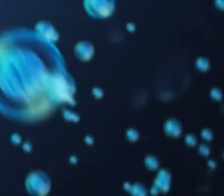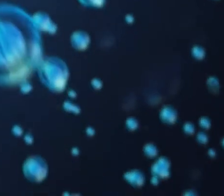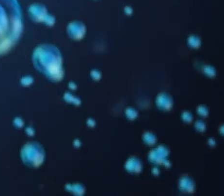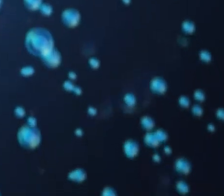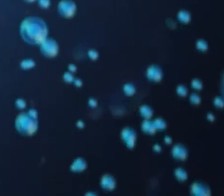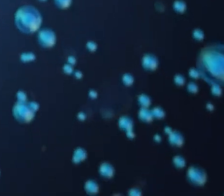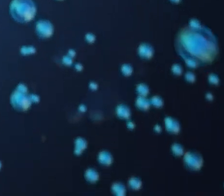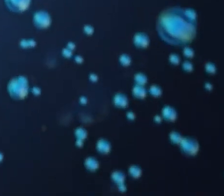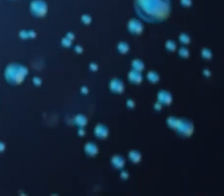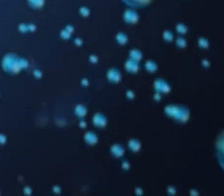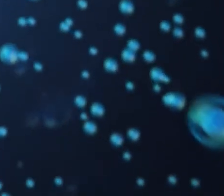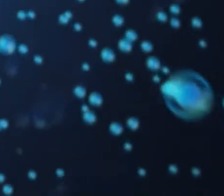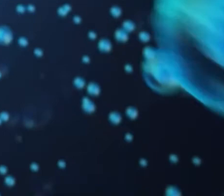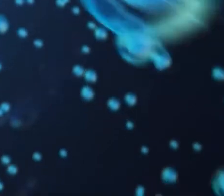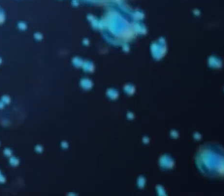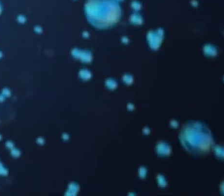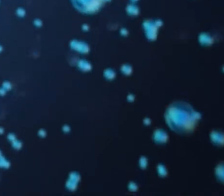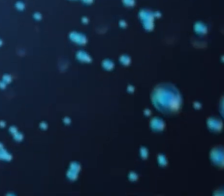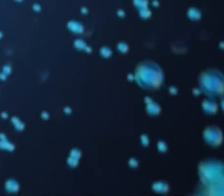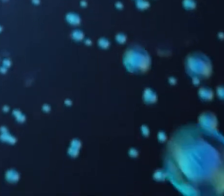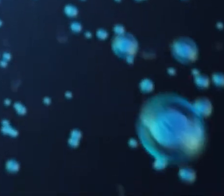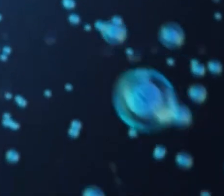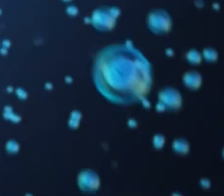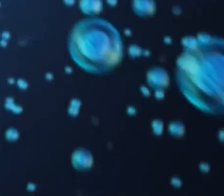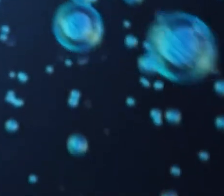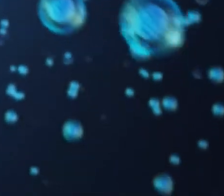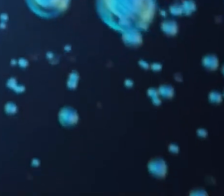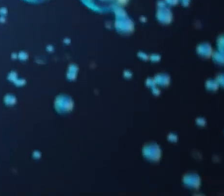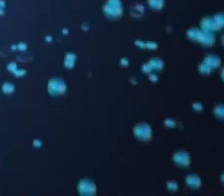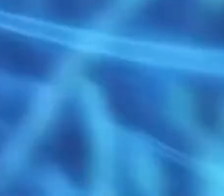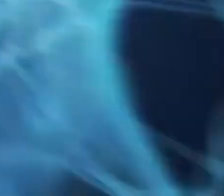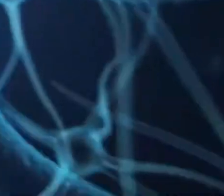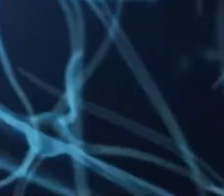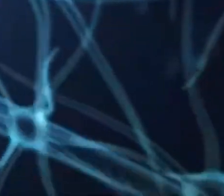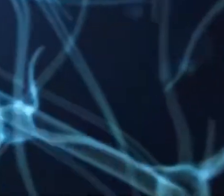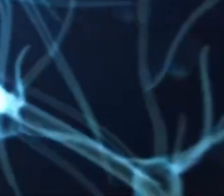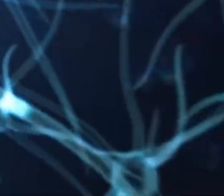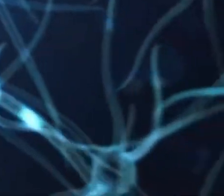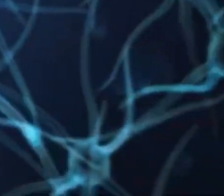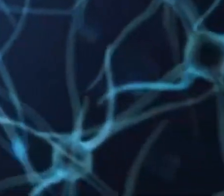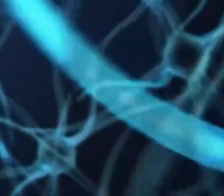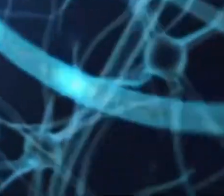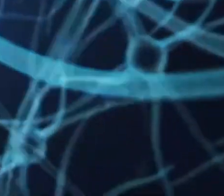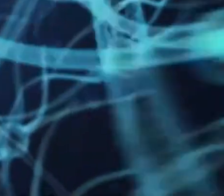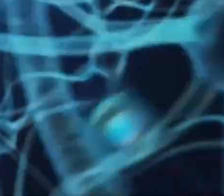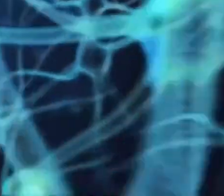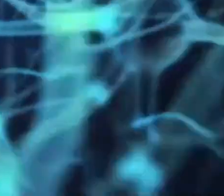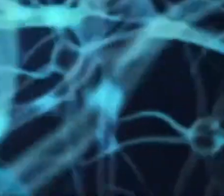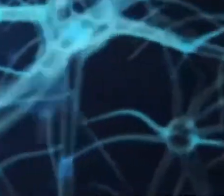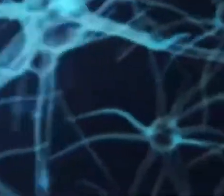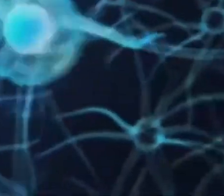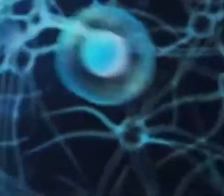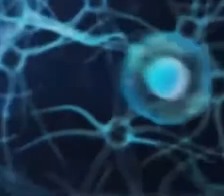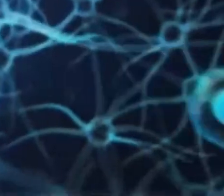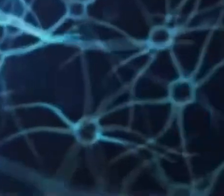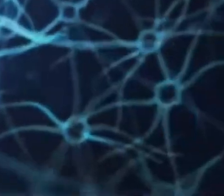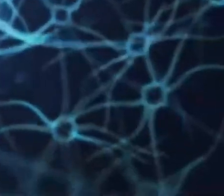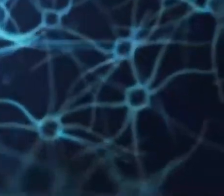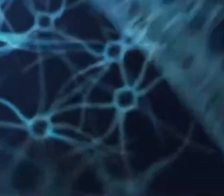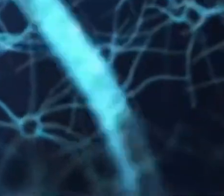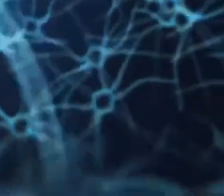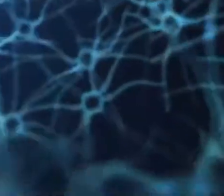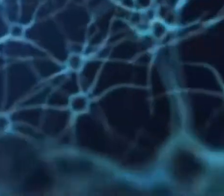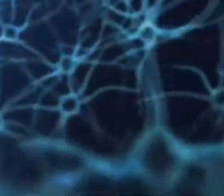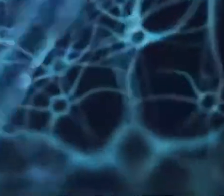Os cuidados com a saúde nunca foram tão essenciais. Por isso, fique atento. A carência de vitaminas pode